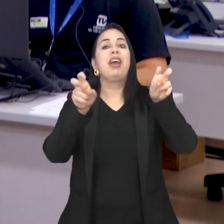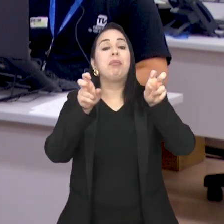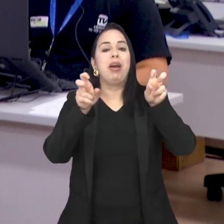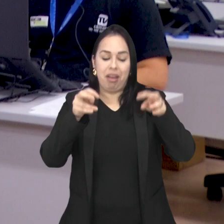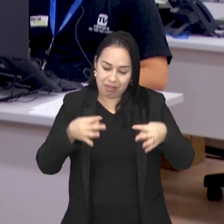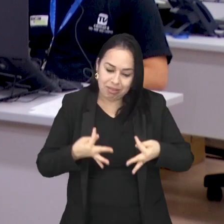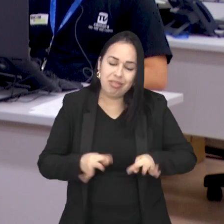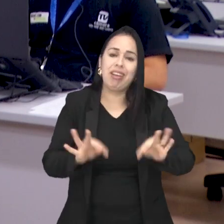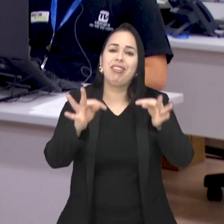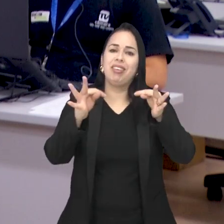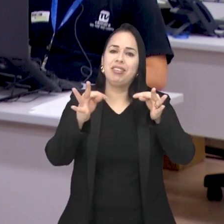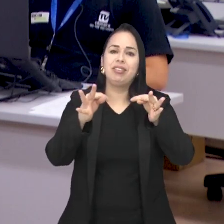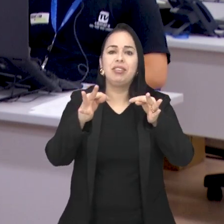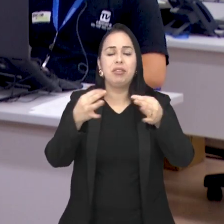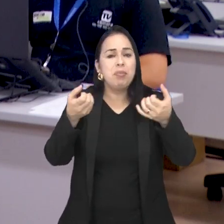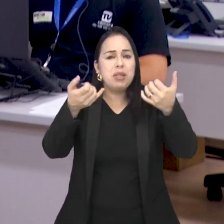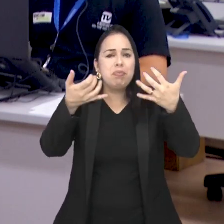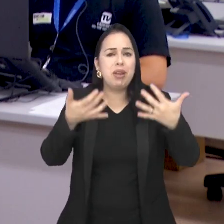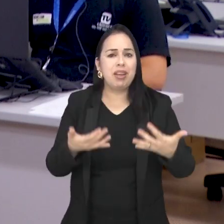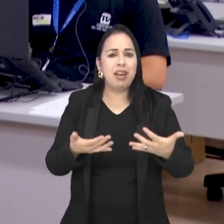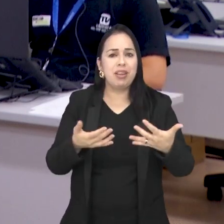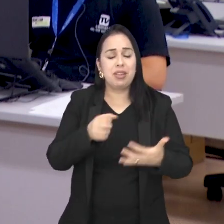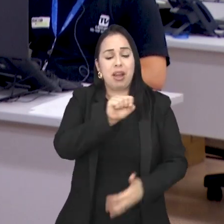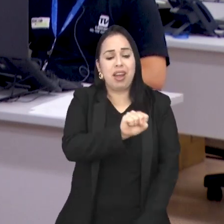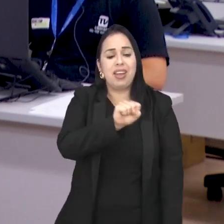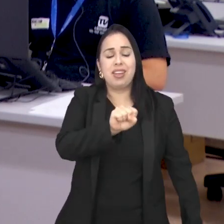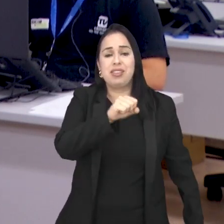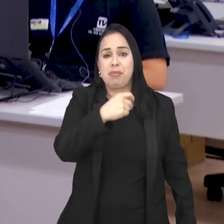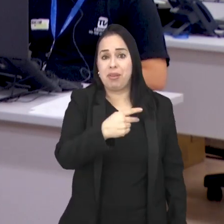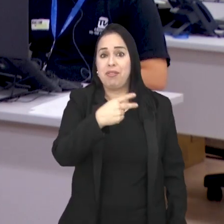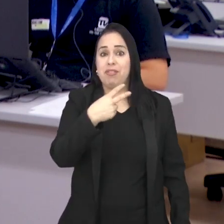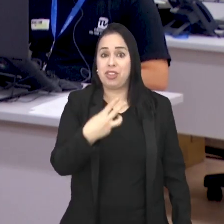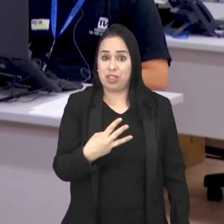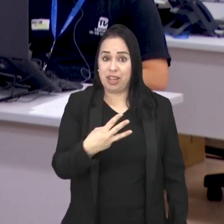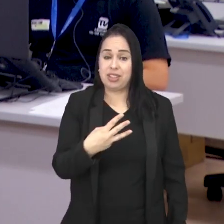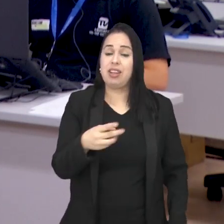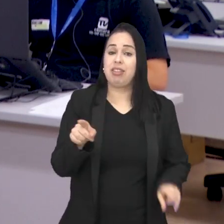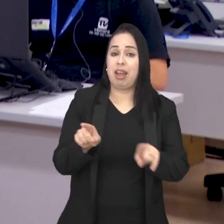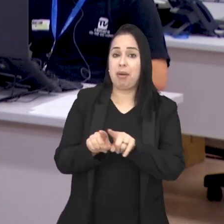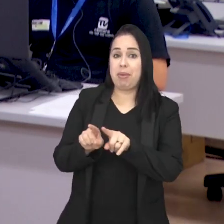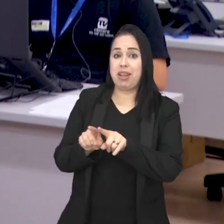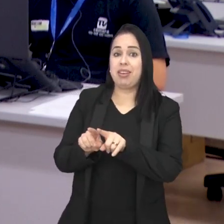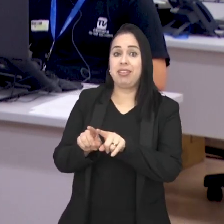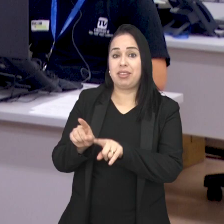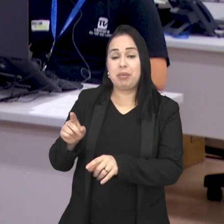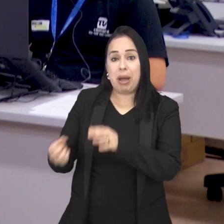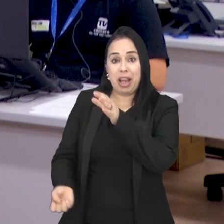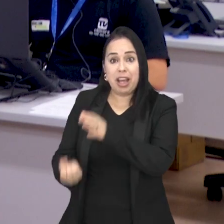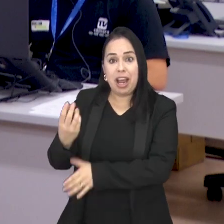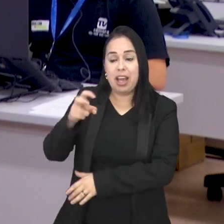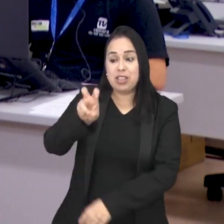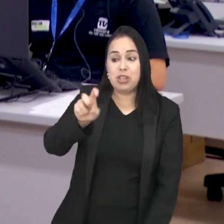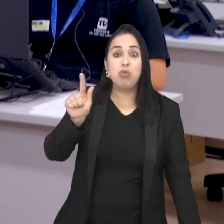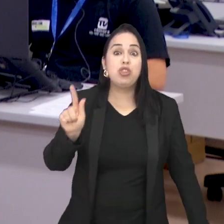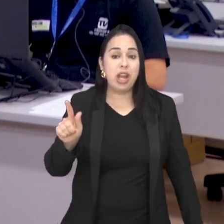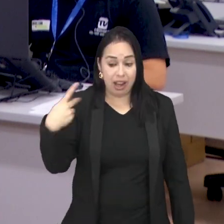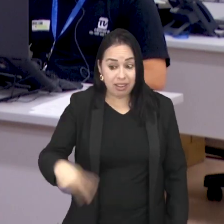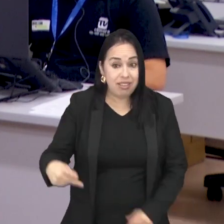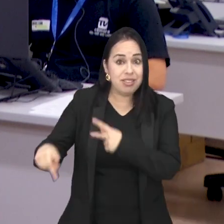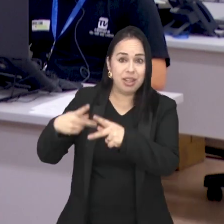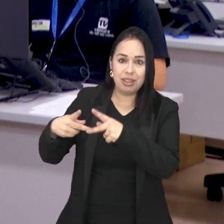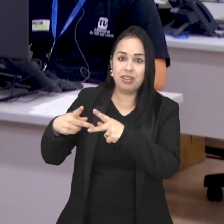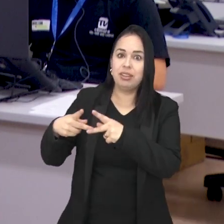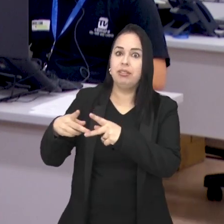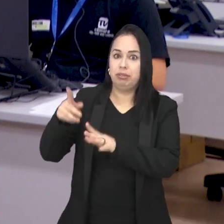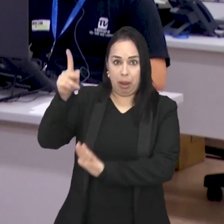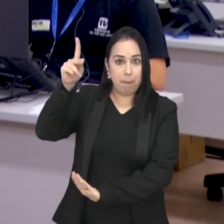vez é tecnologia, viu? Vamos falar das ações do programa Space Studies Program e também dos preparativos para a implantação do 5G aqui na